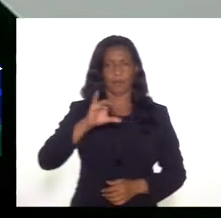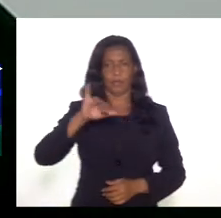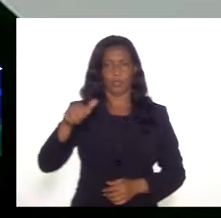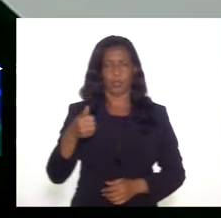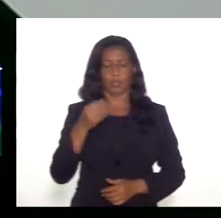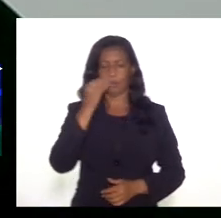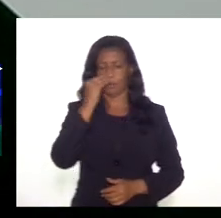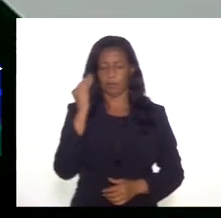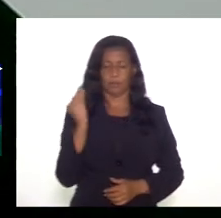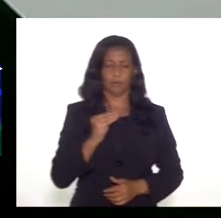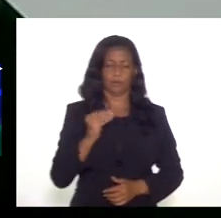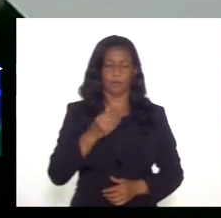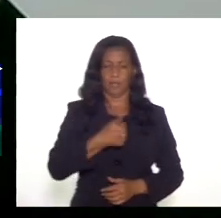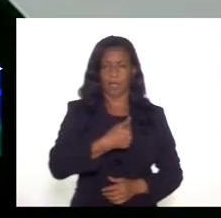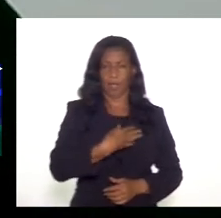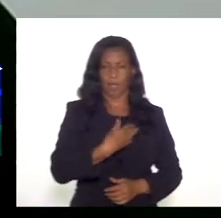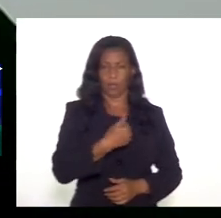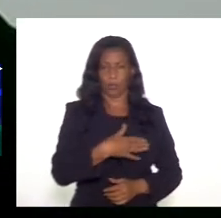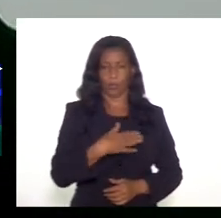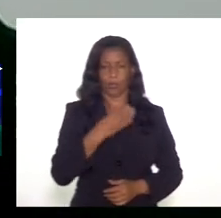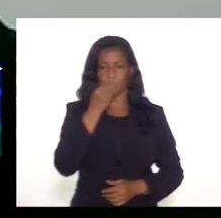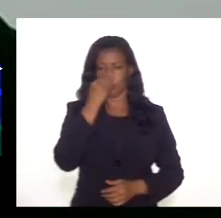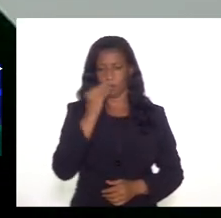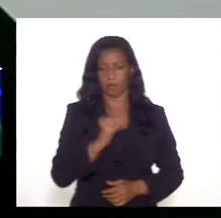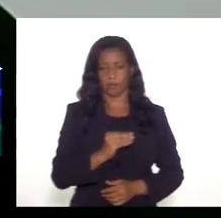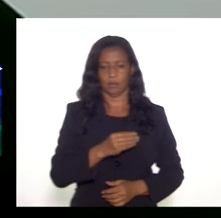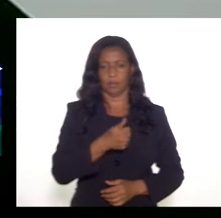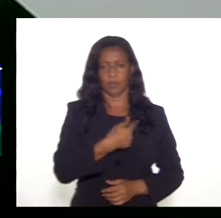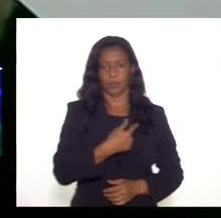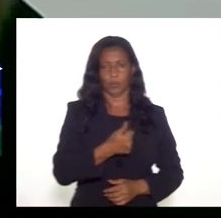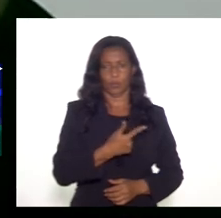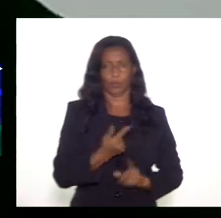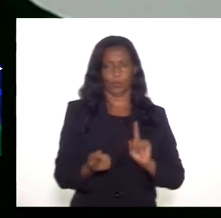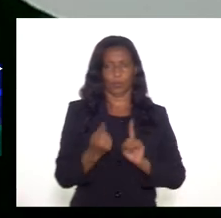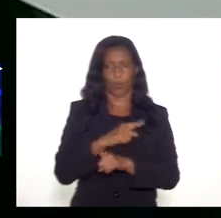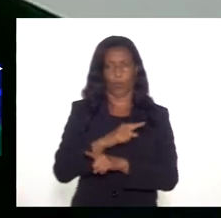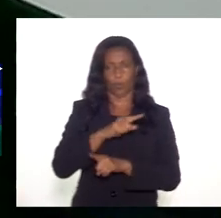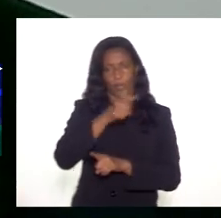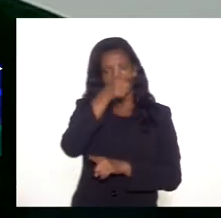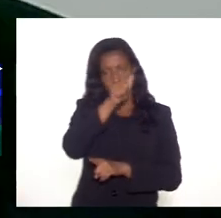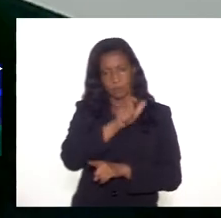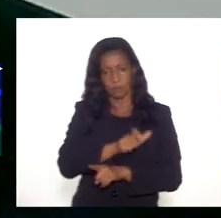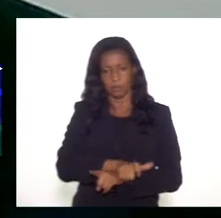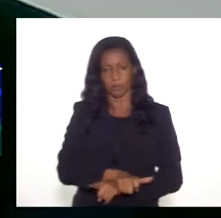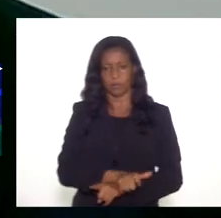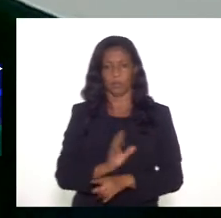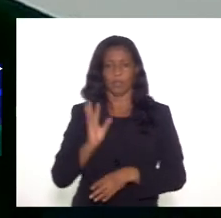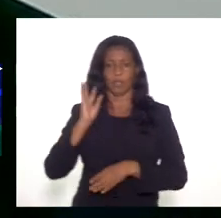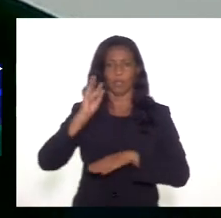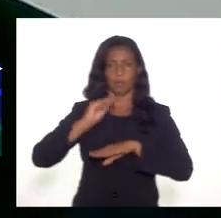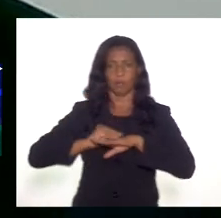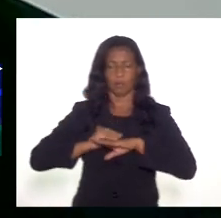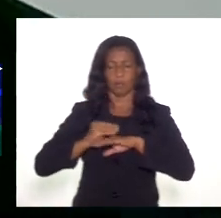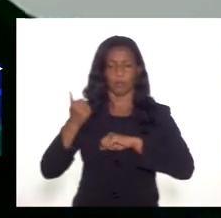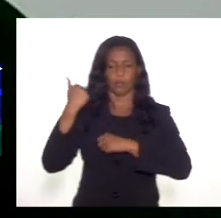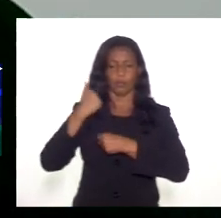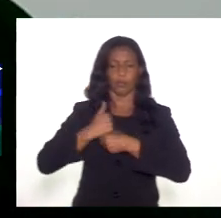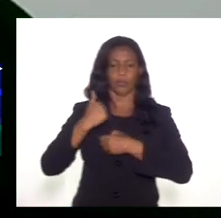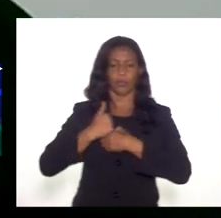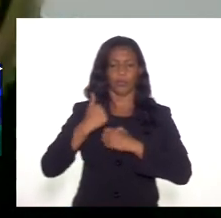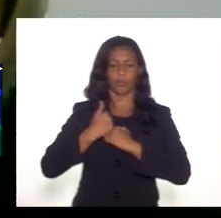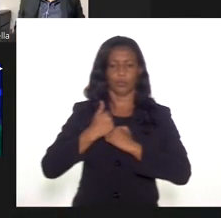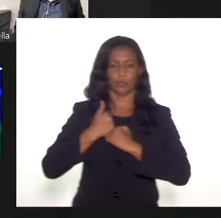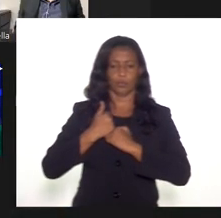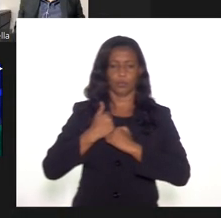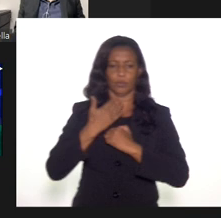pela prejudicabilidade da emenda 14 e pela rejeição da emenda 12, contrárias demais emendas, concluindo por substitutivo, pedindo forma final de